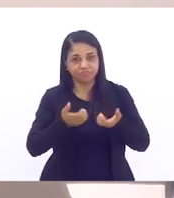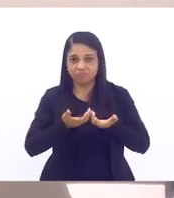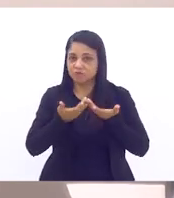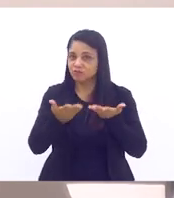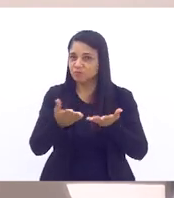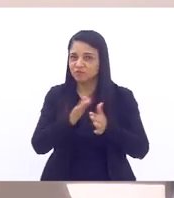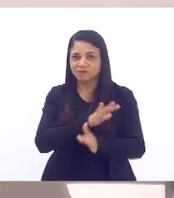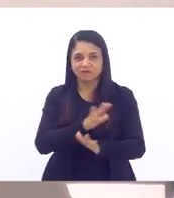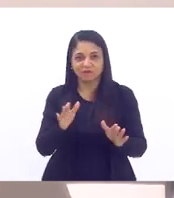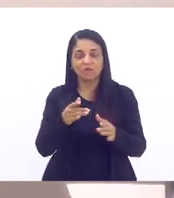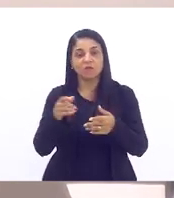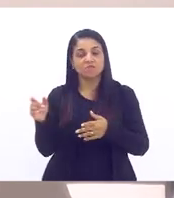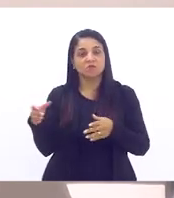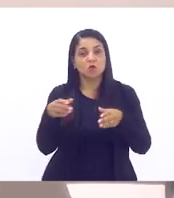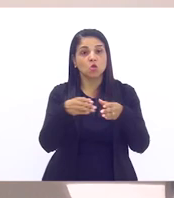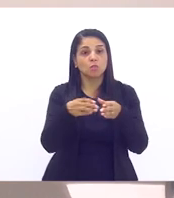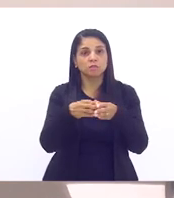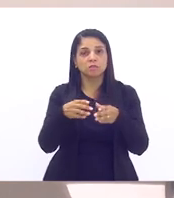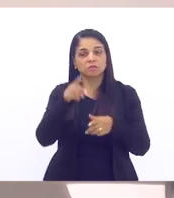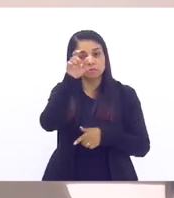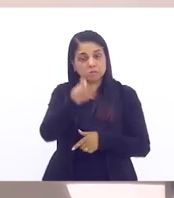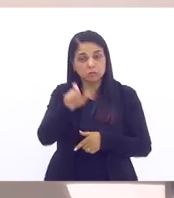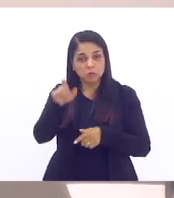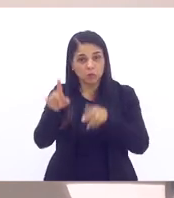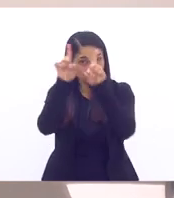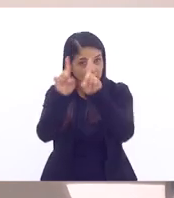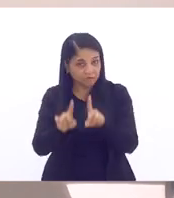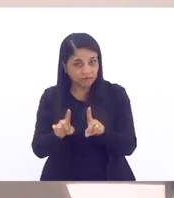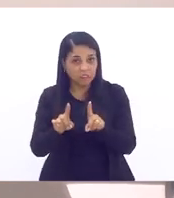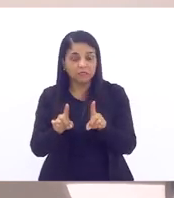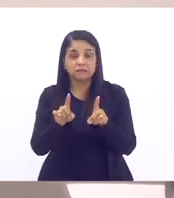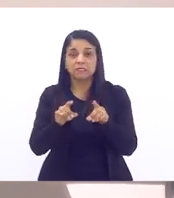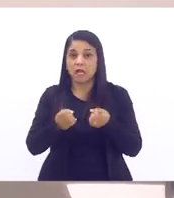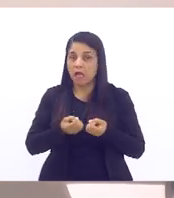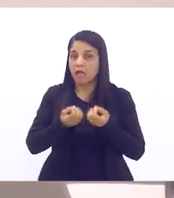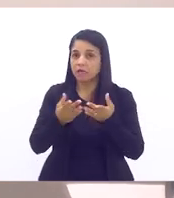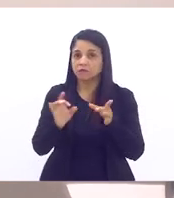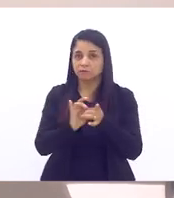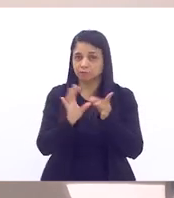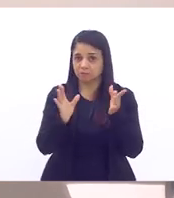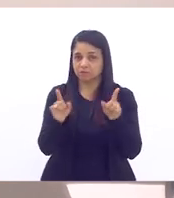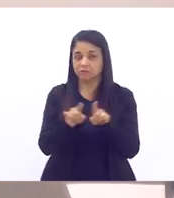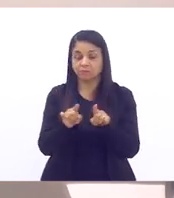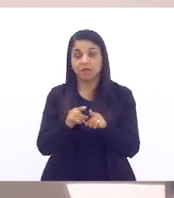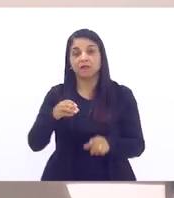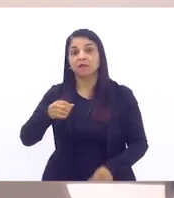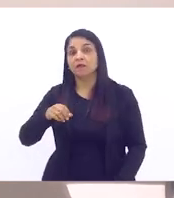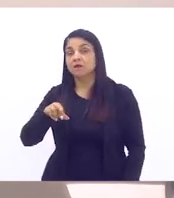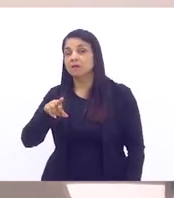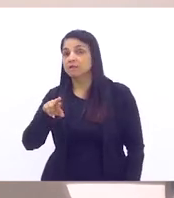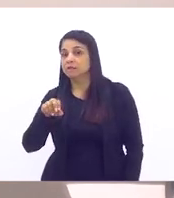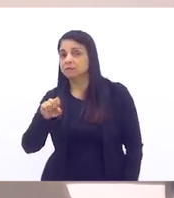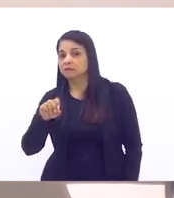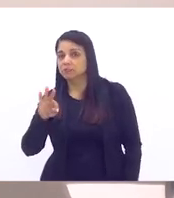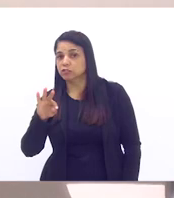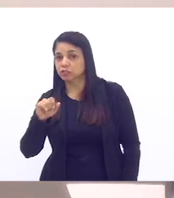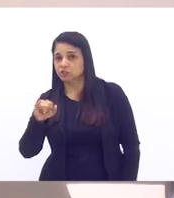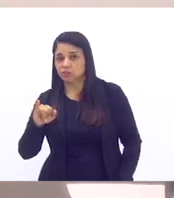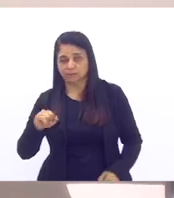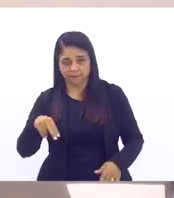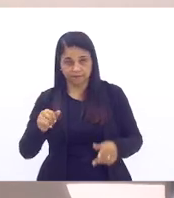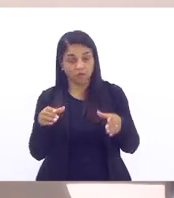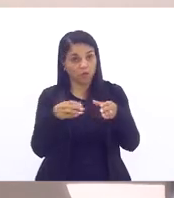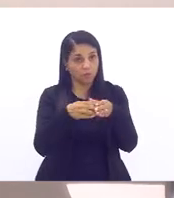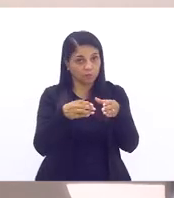a comissão da pessoa com deficiência à disposição é Cristina eu quero a comissão da pessoa com deficiência